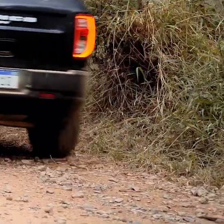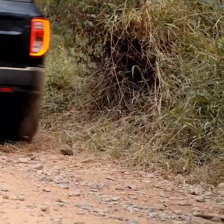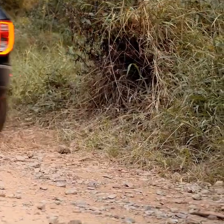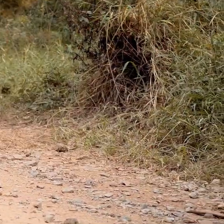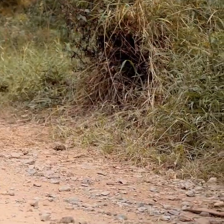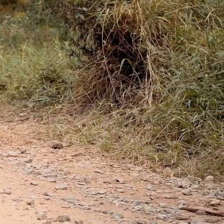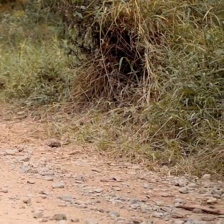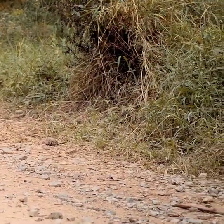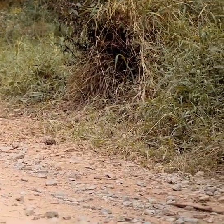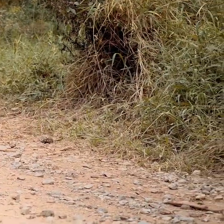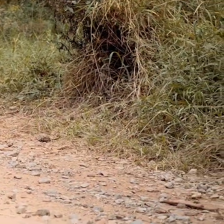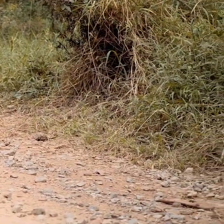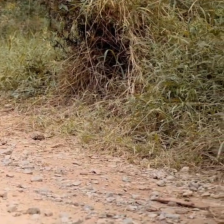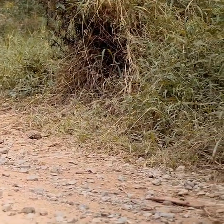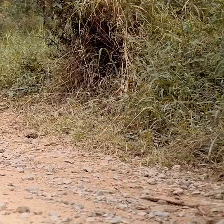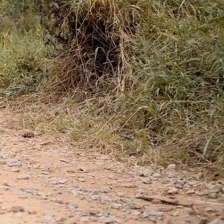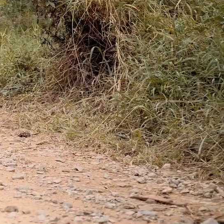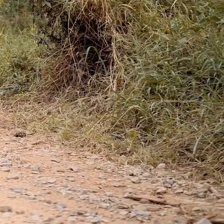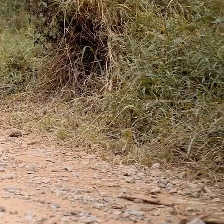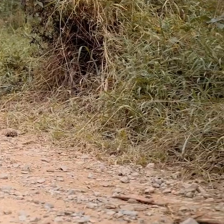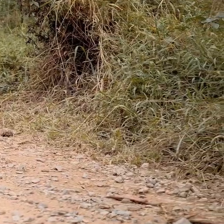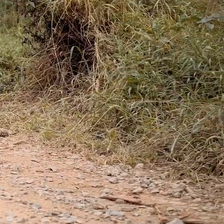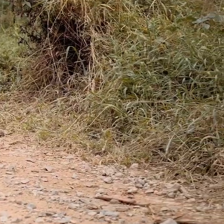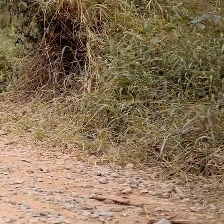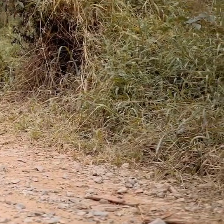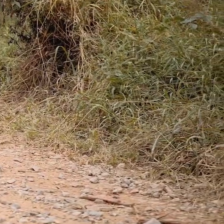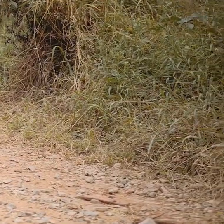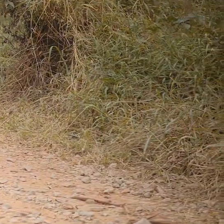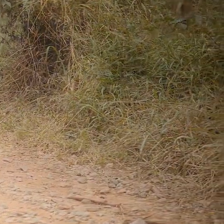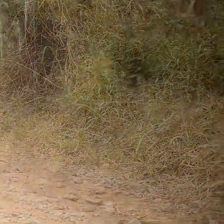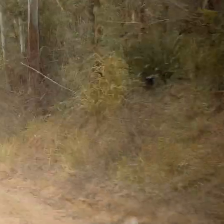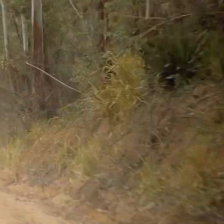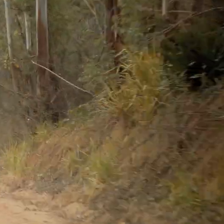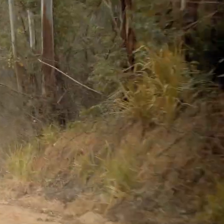Dirigindo em estrada de terra e lama dentro de mata fechada.